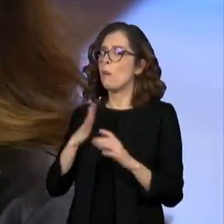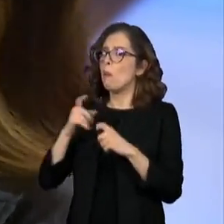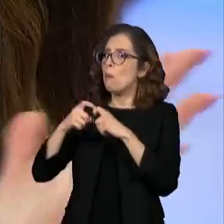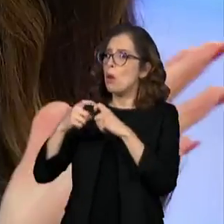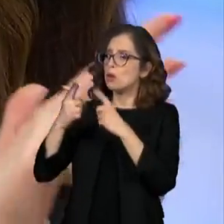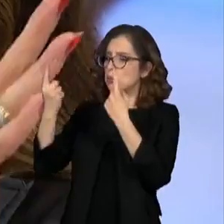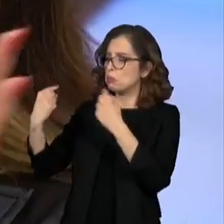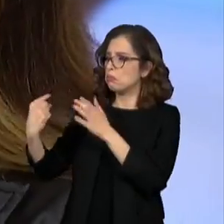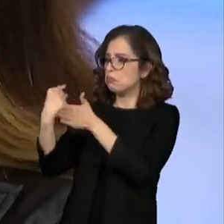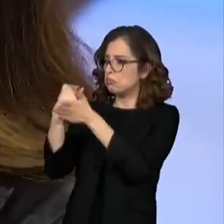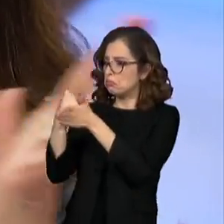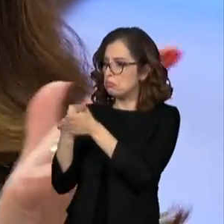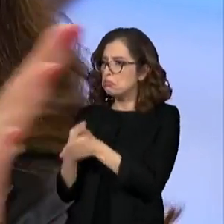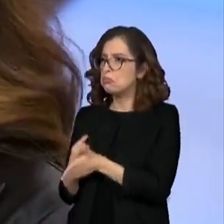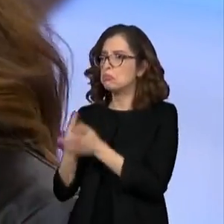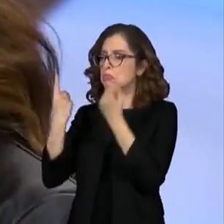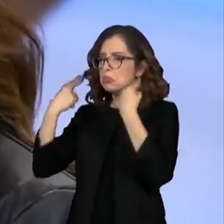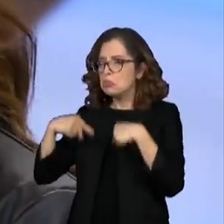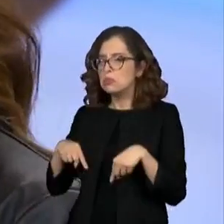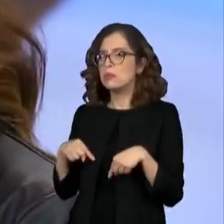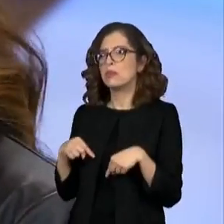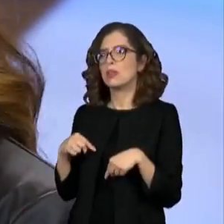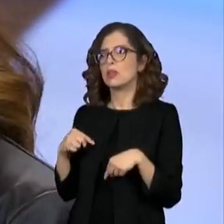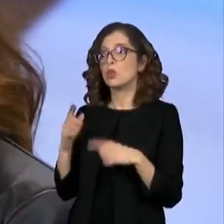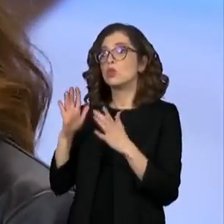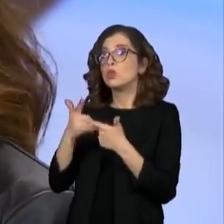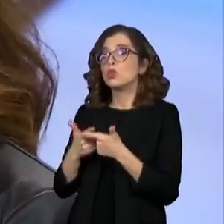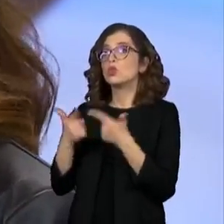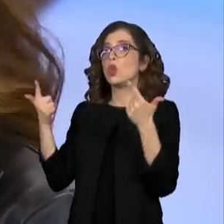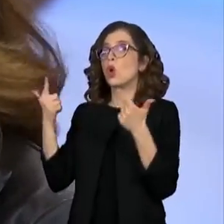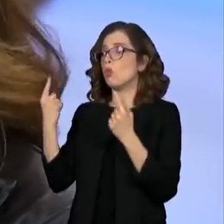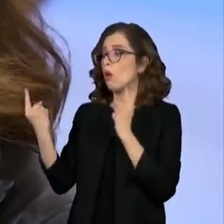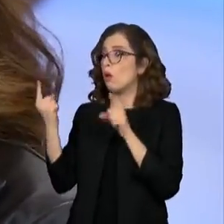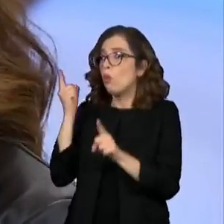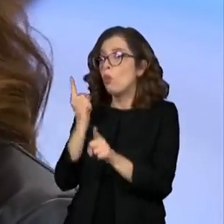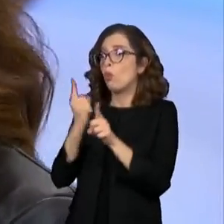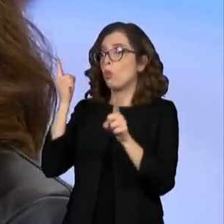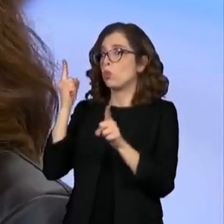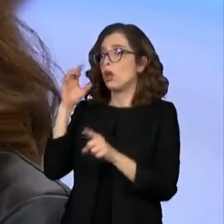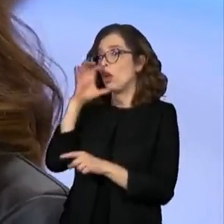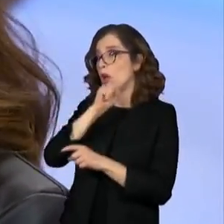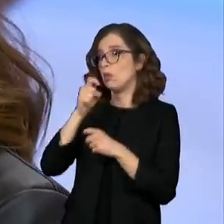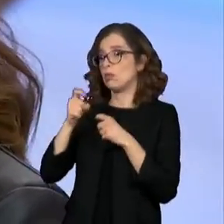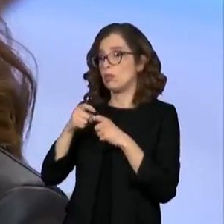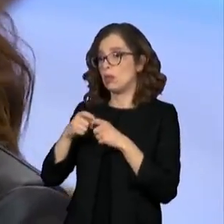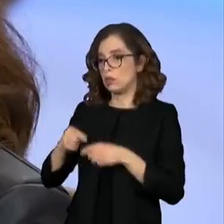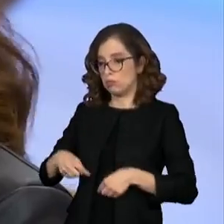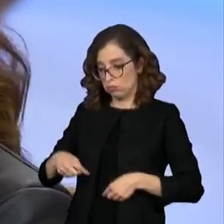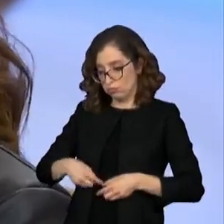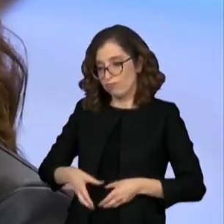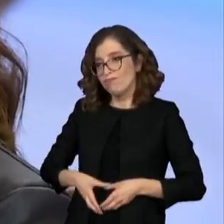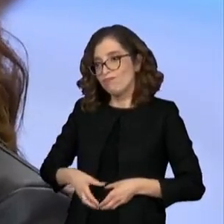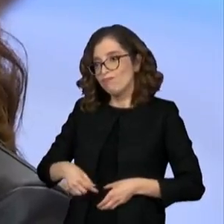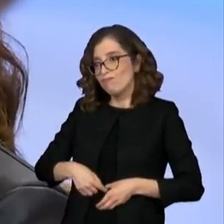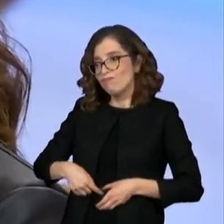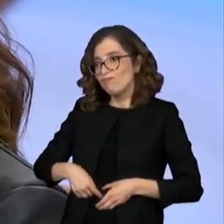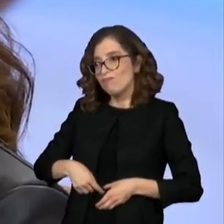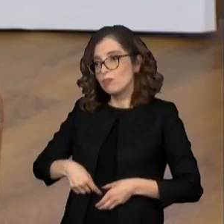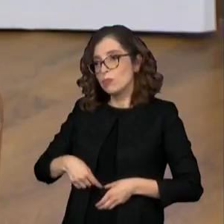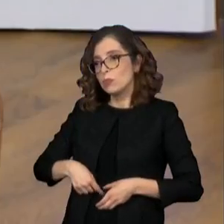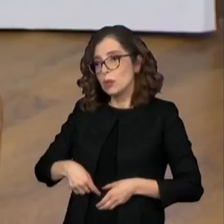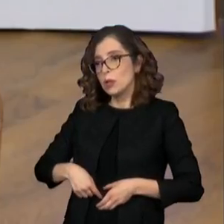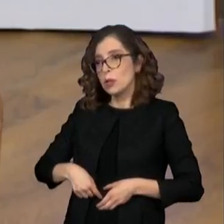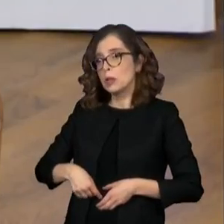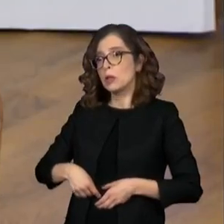fez por sorte, graças a Deus, uma biópsia numa área, porque eu tinha um útero retrovertido que não dava para ele ver muito